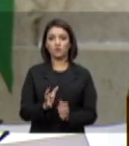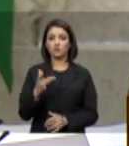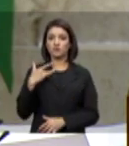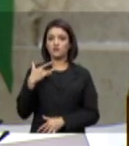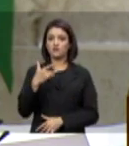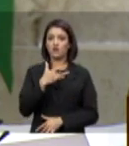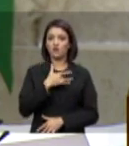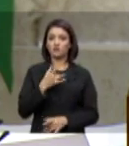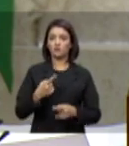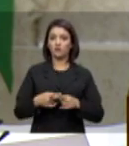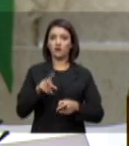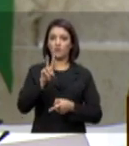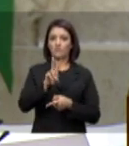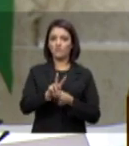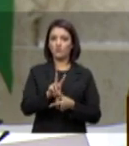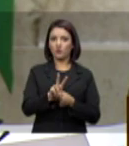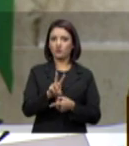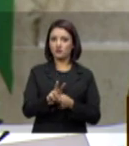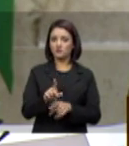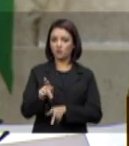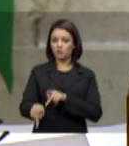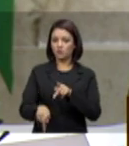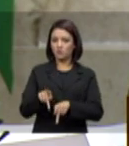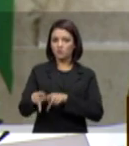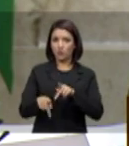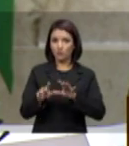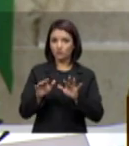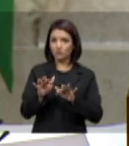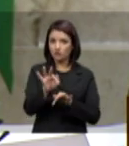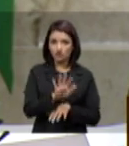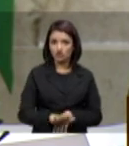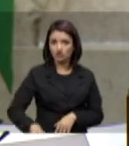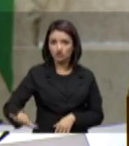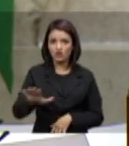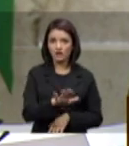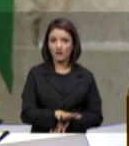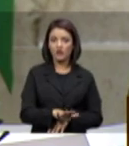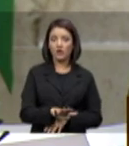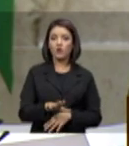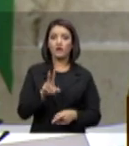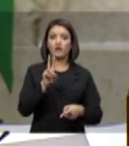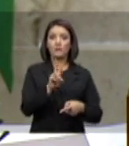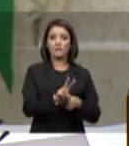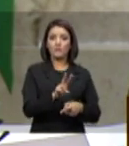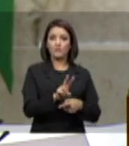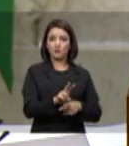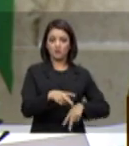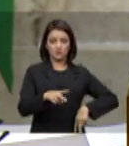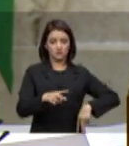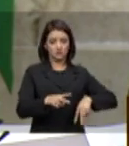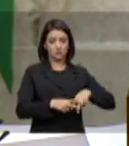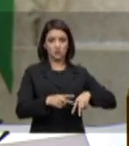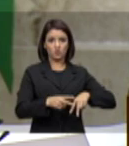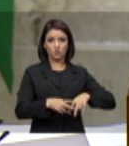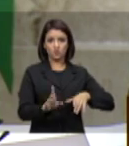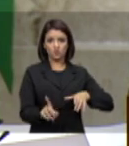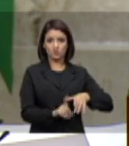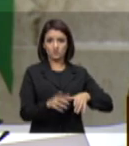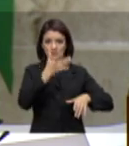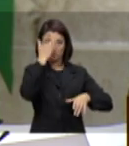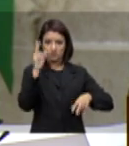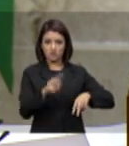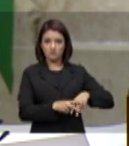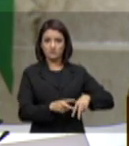porque a proteção para a população de um modo geral e para a população carcerária